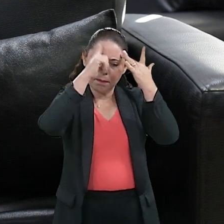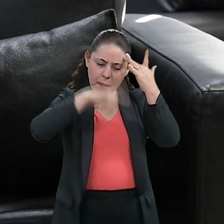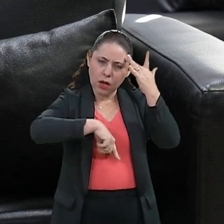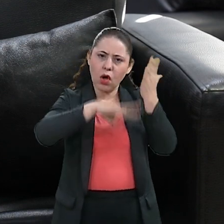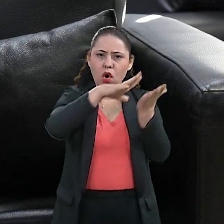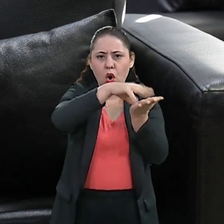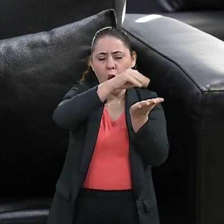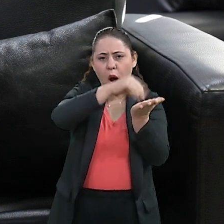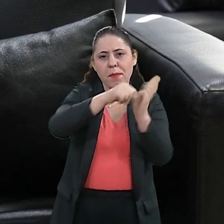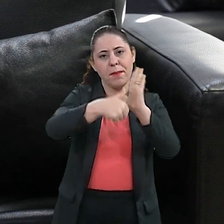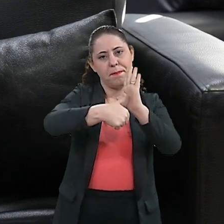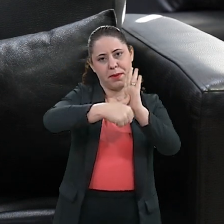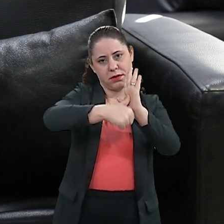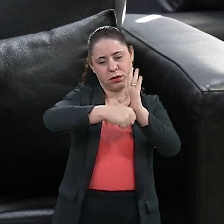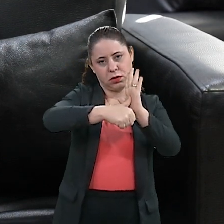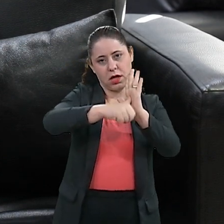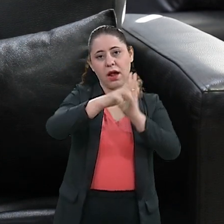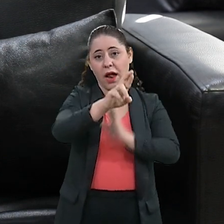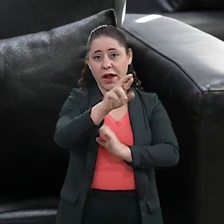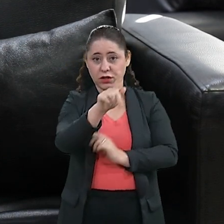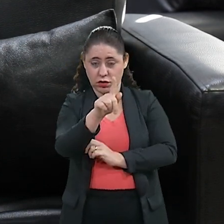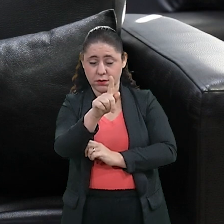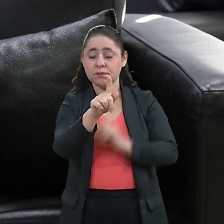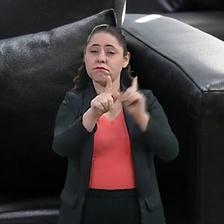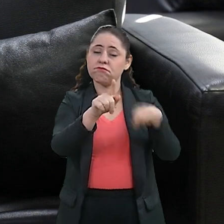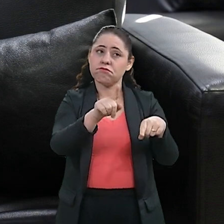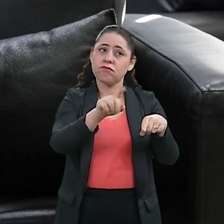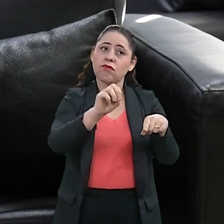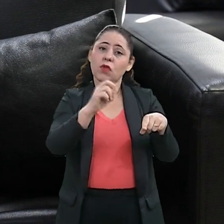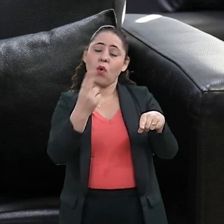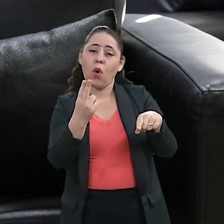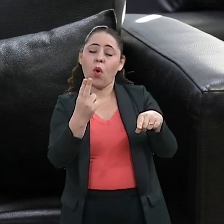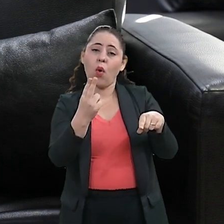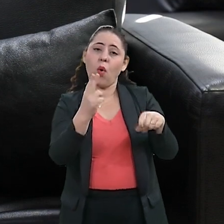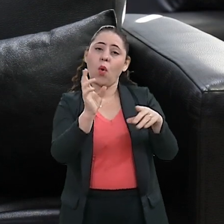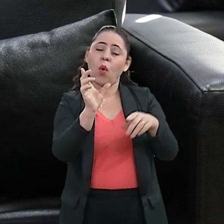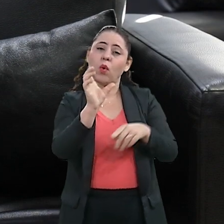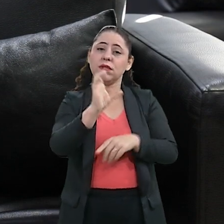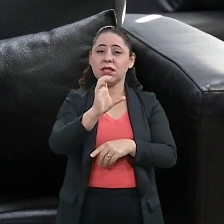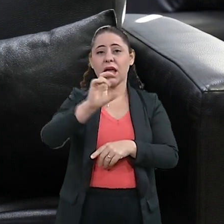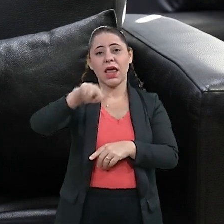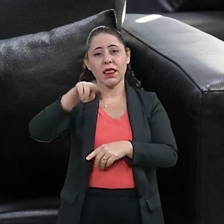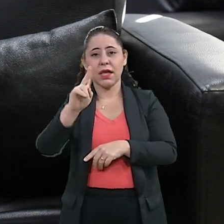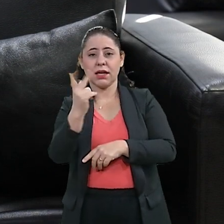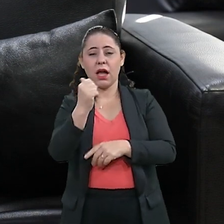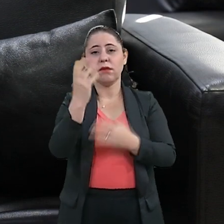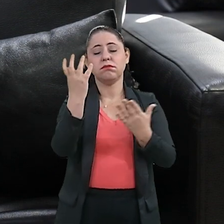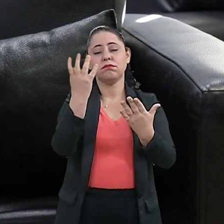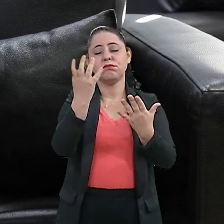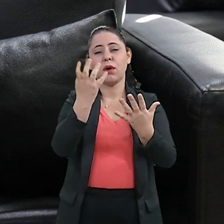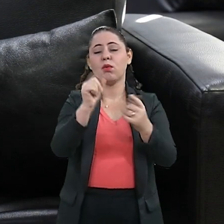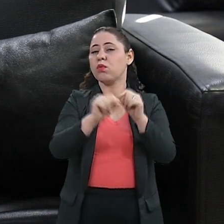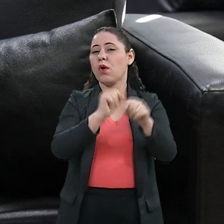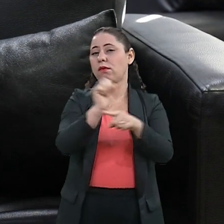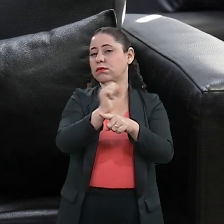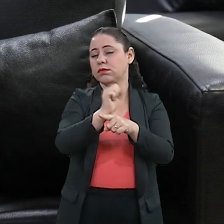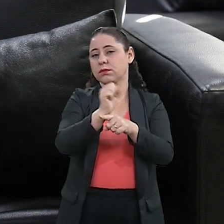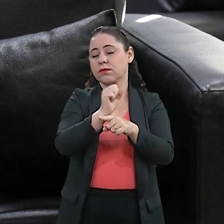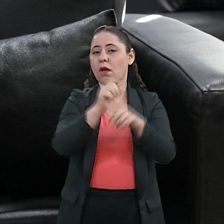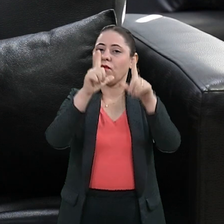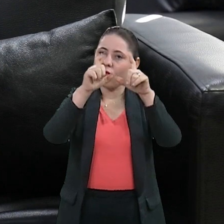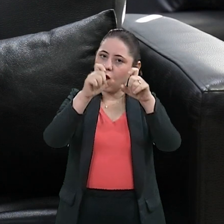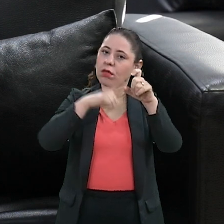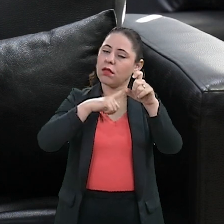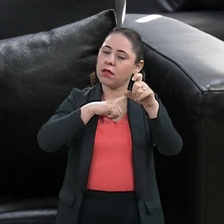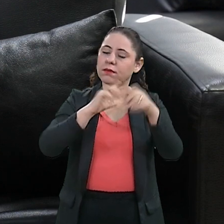que mande uma cópia da sua carteira de identificação, da sua identidade ou habilitação, por exemplo, um documento oficial com